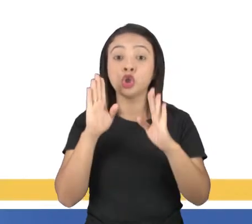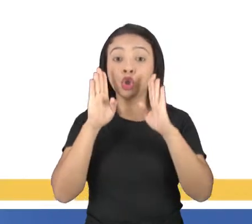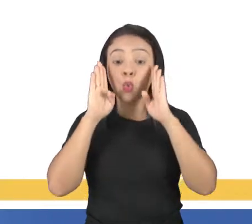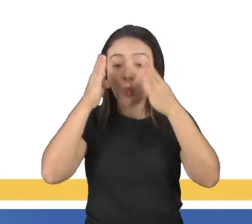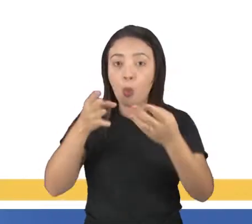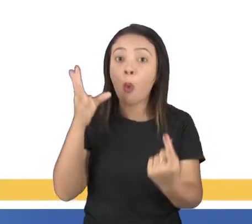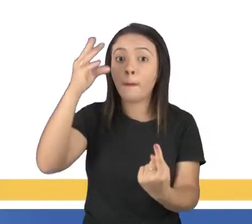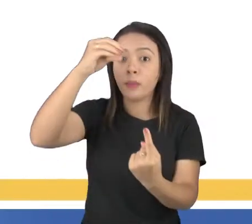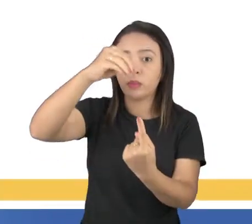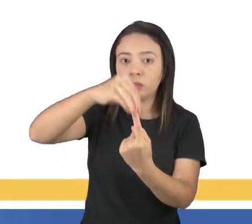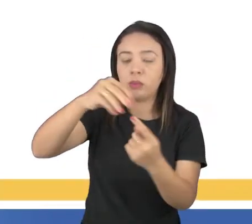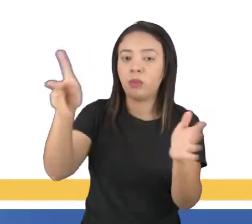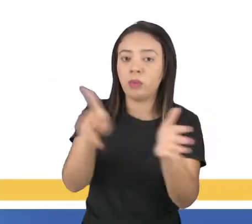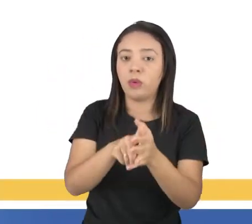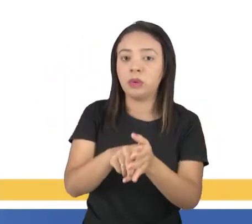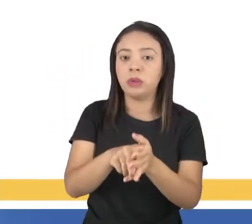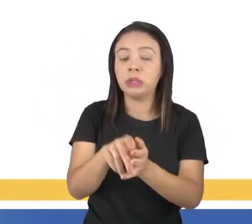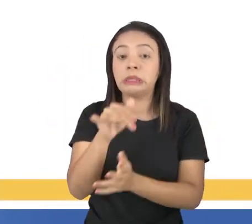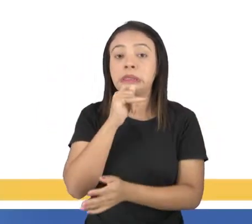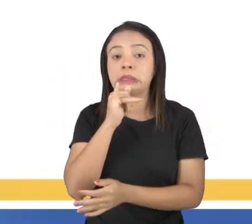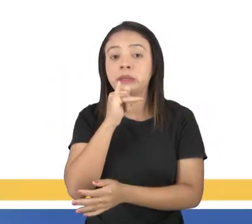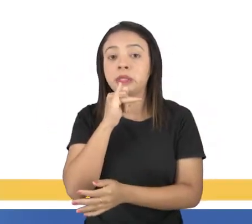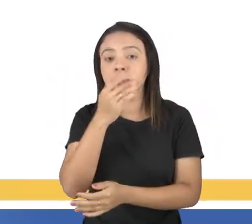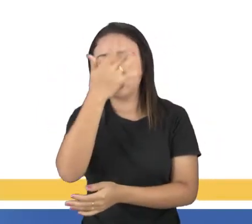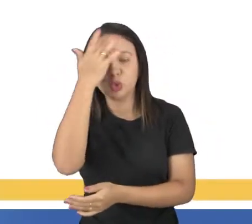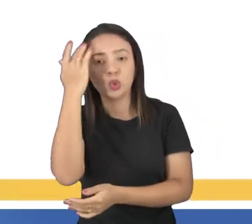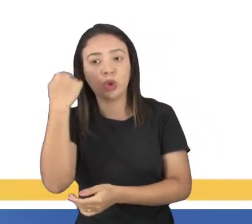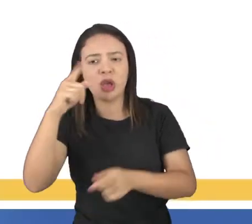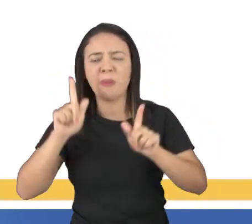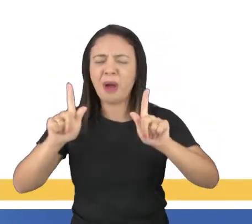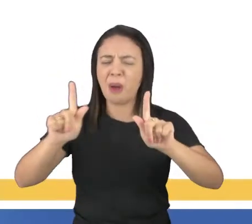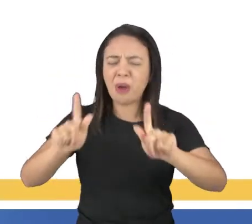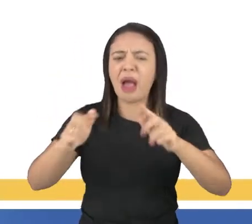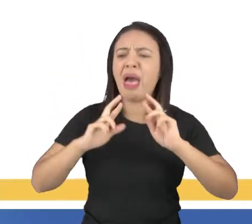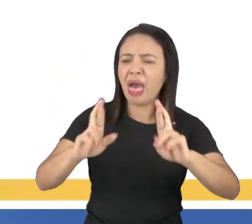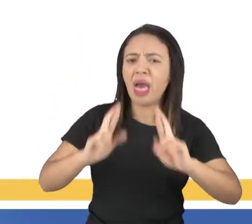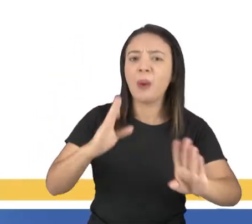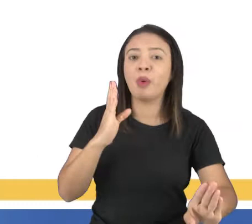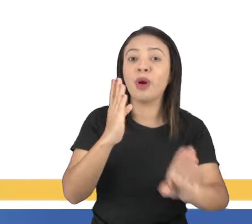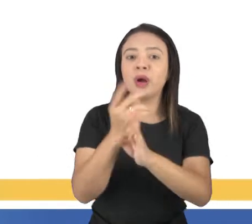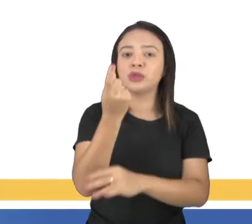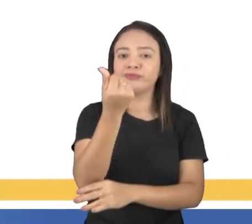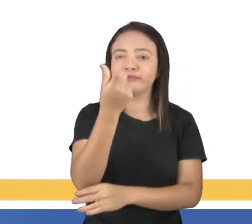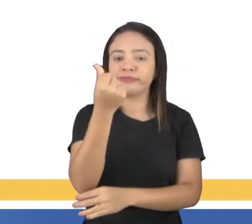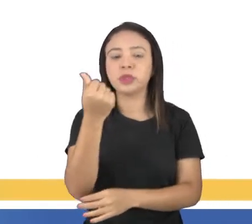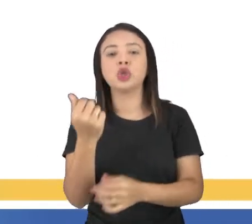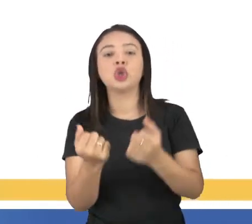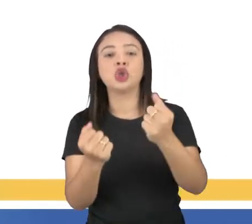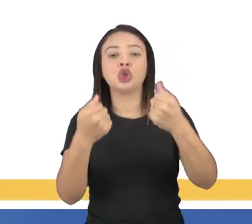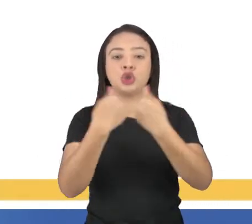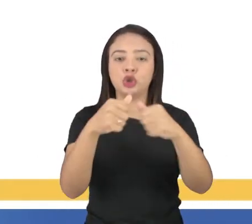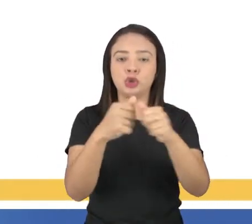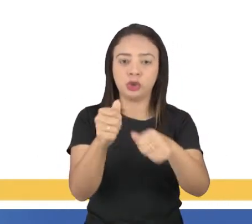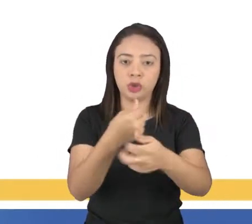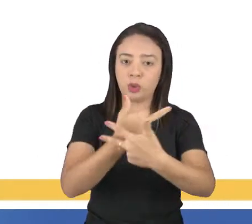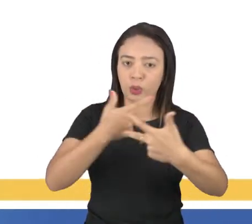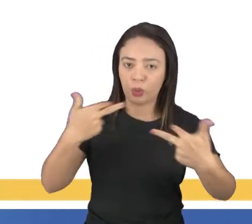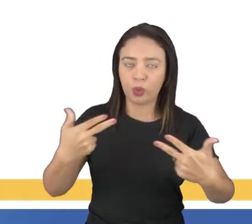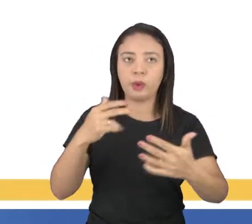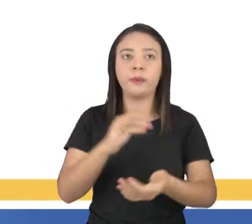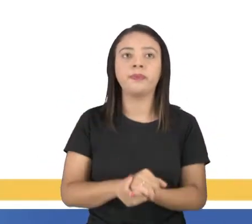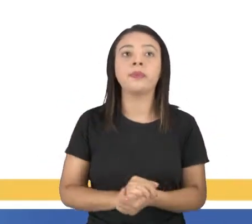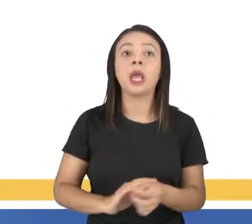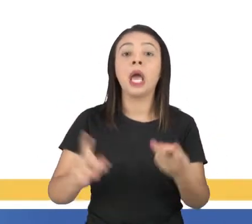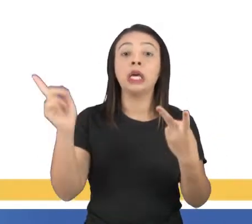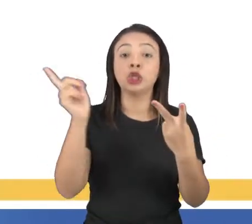por exemplo, as manifestações sobre o preço da passagem. E o estrutural, que é um movimento que quer conquistar coisas